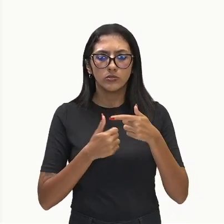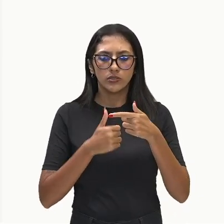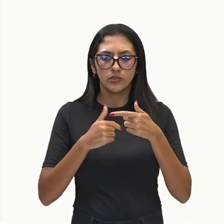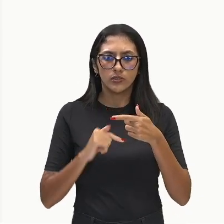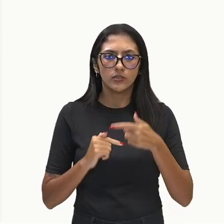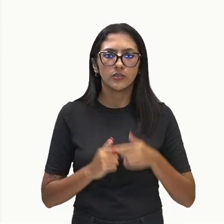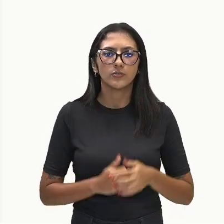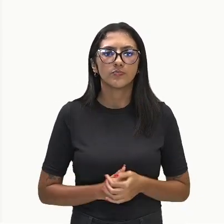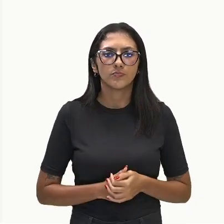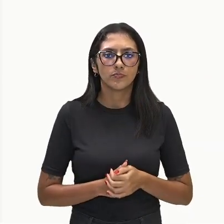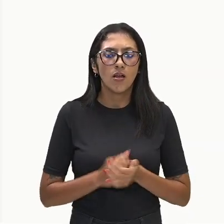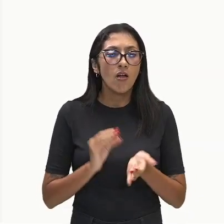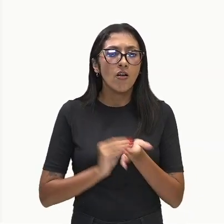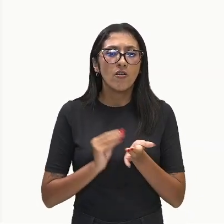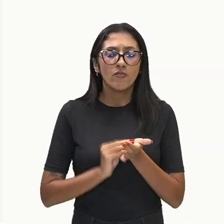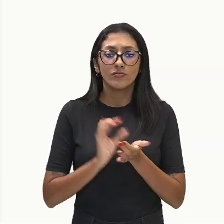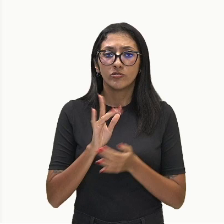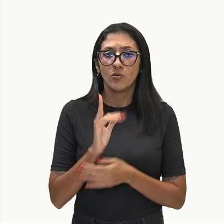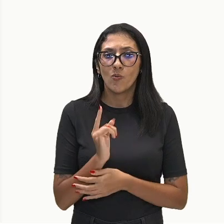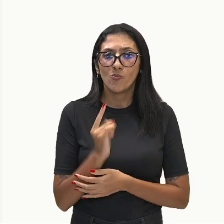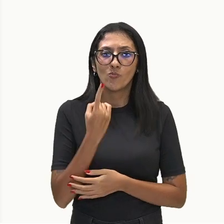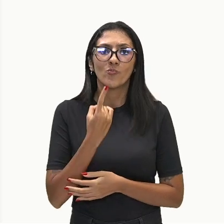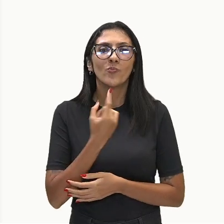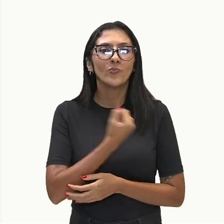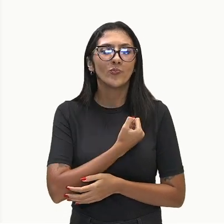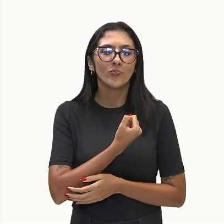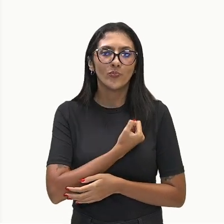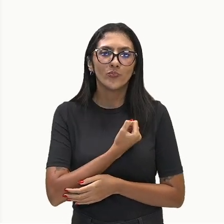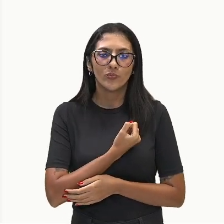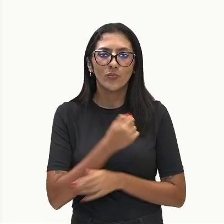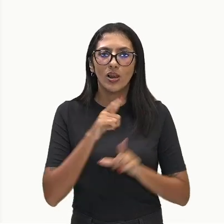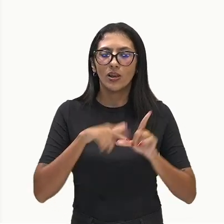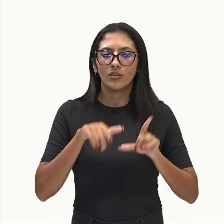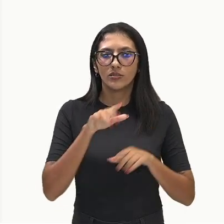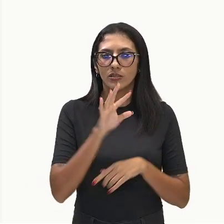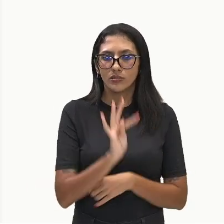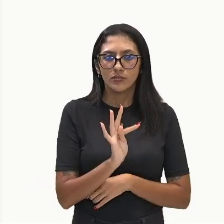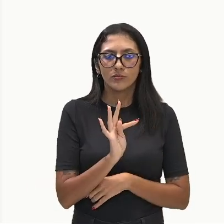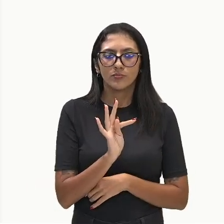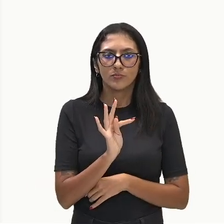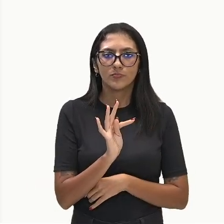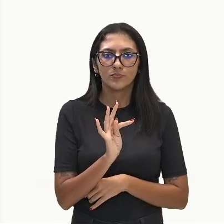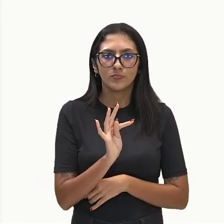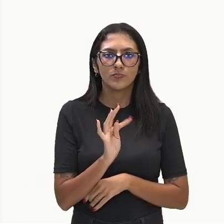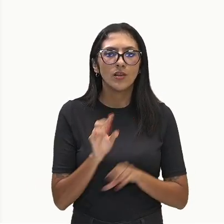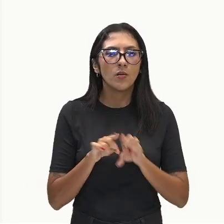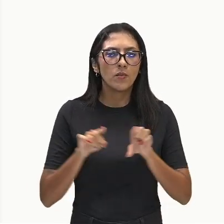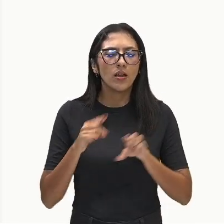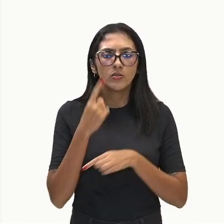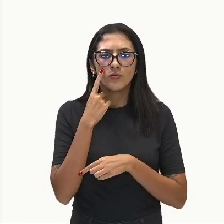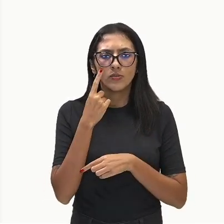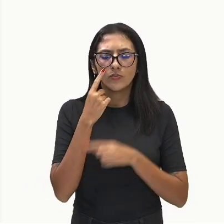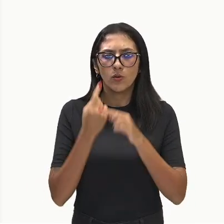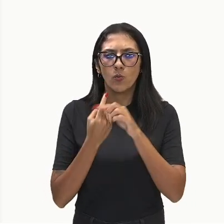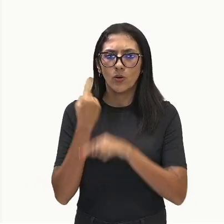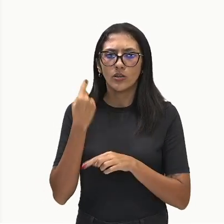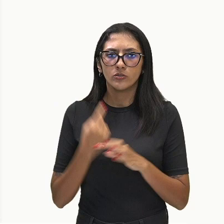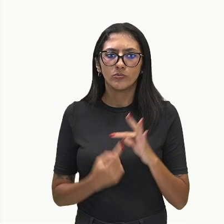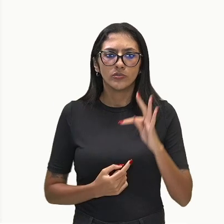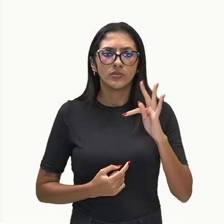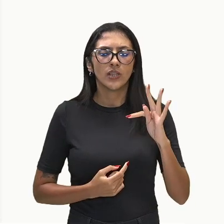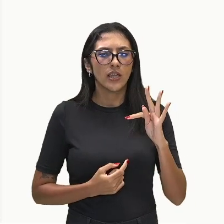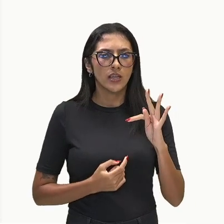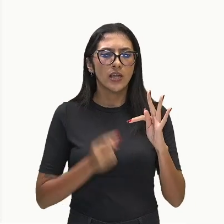faltando um valor para a gente calcular, que é o valor de t. Mas a gente viu lá no início que t é